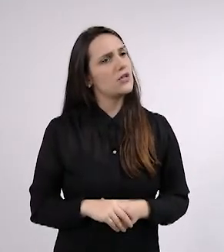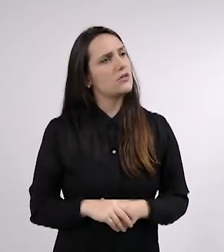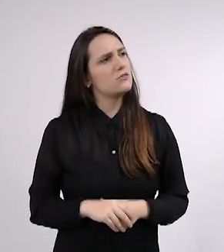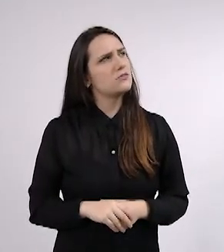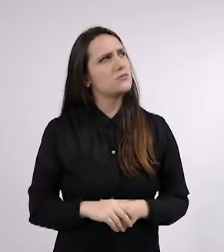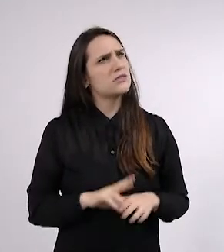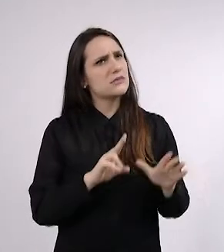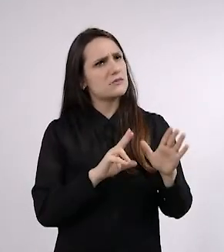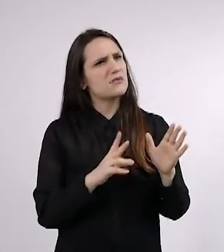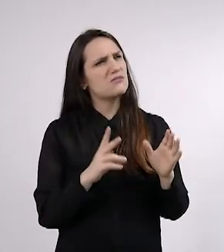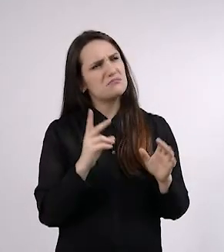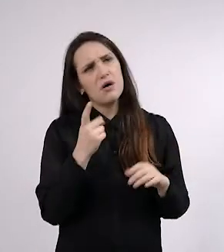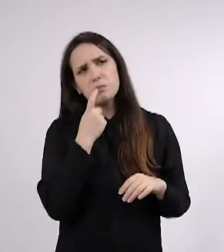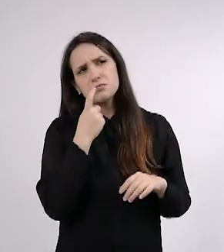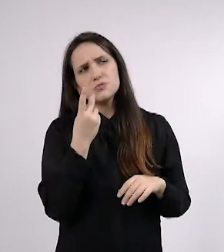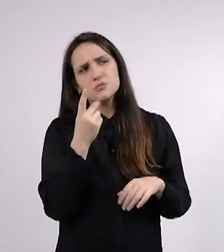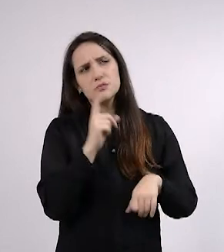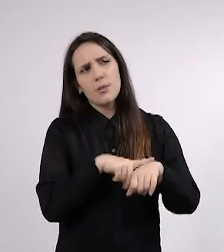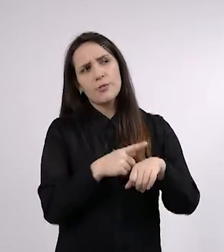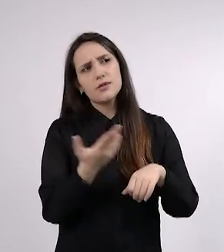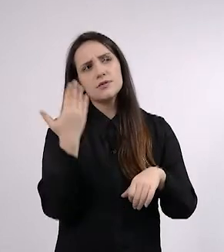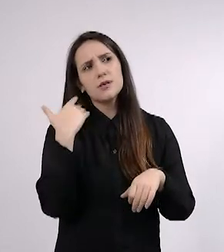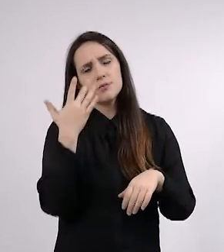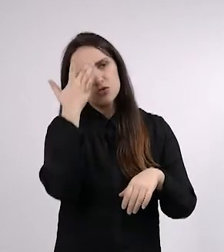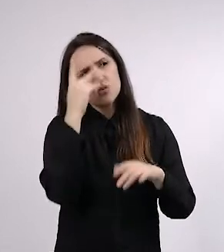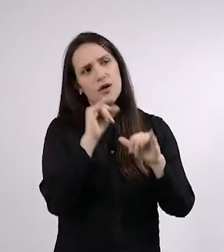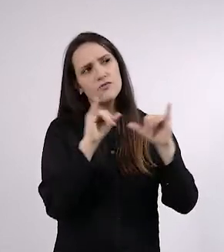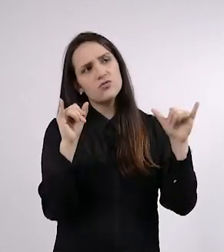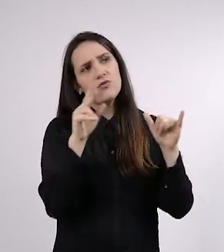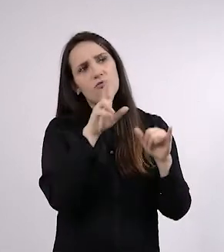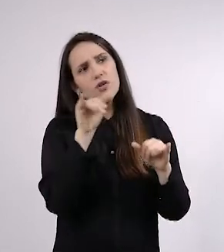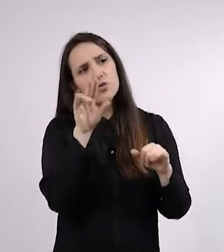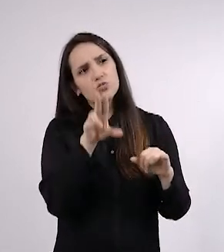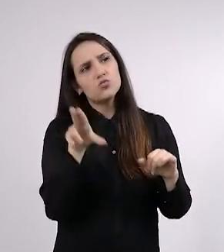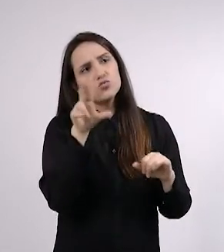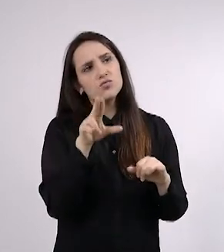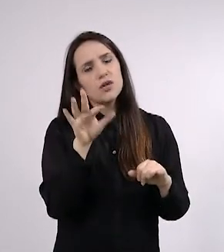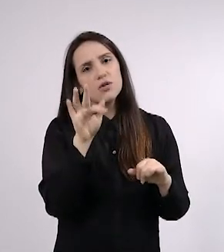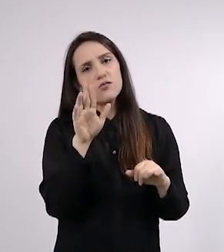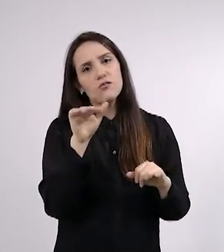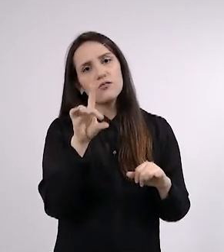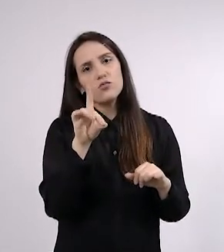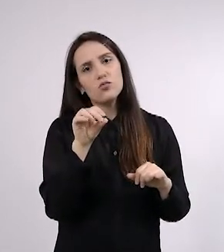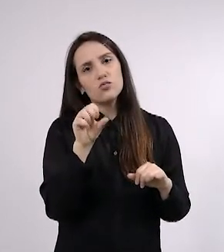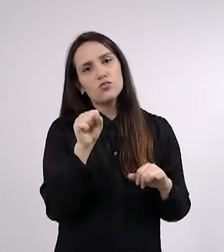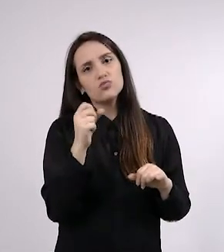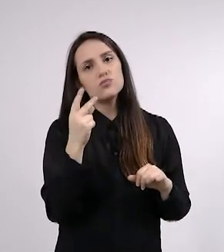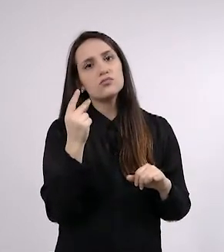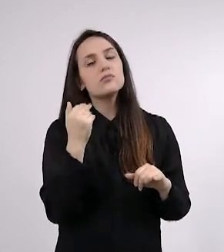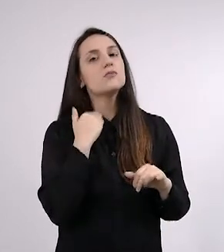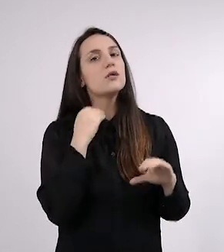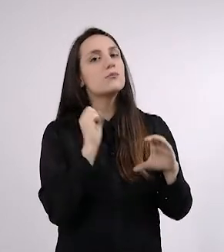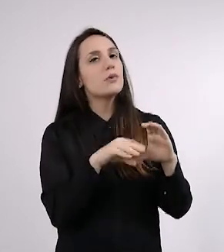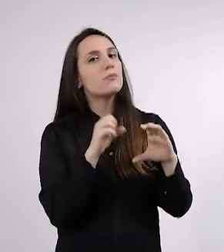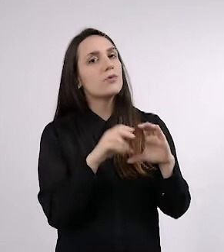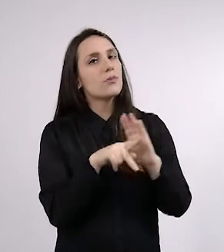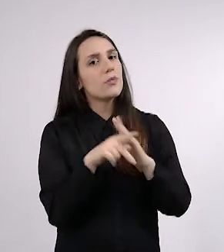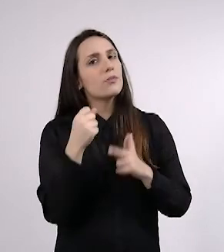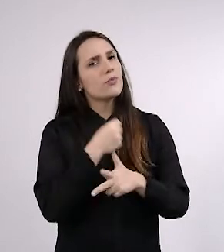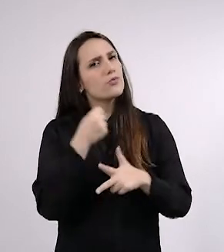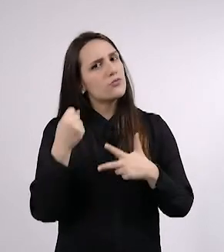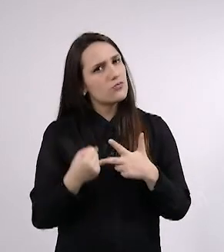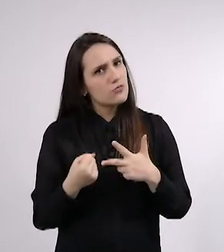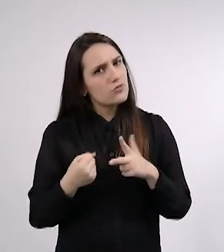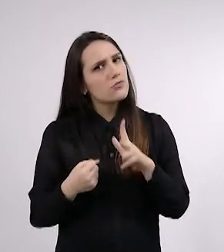ventilado tempos atrás, dias atrás, utilizar os fundos que existem no Estado, dos